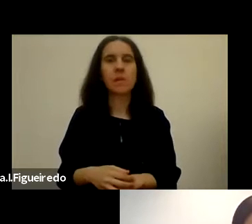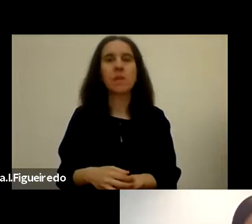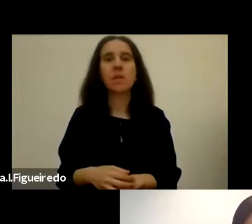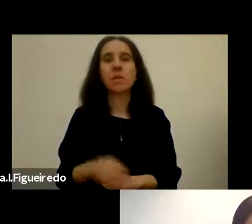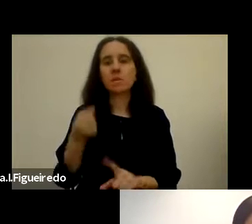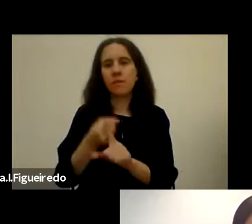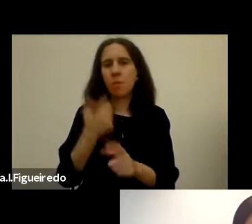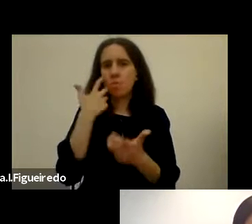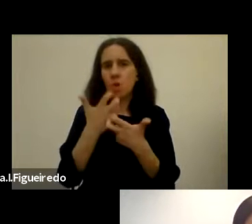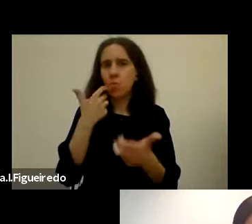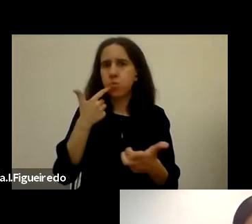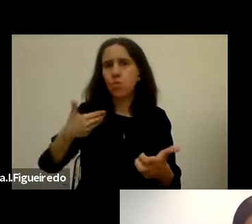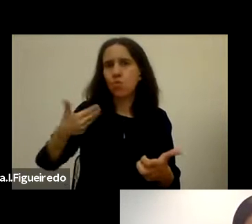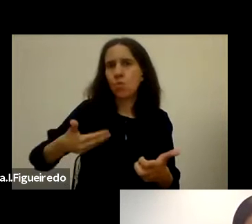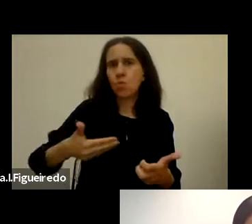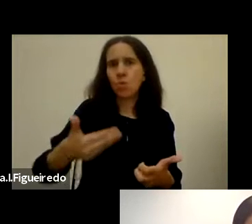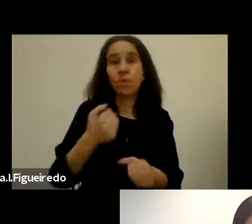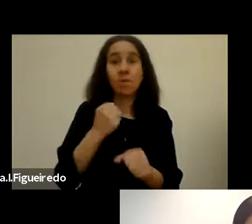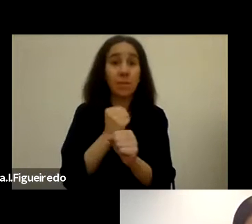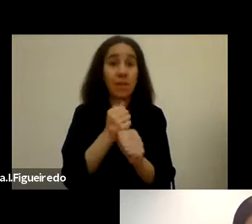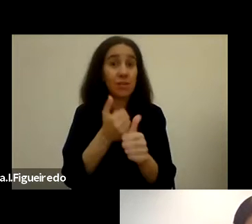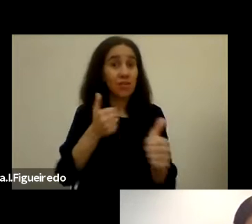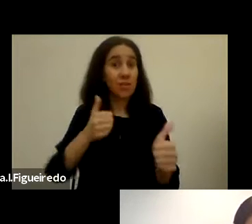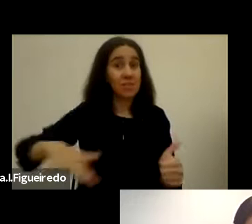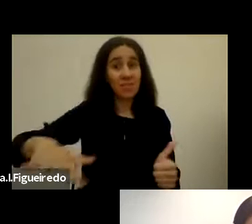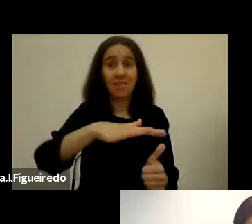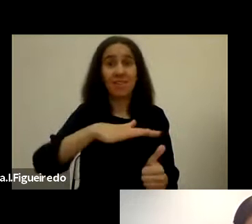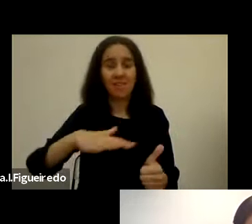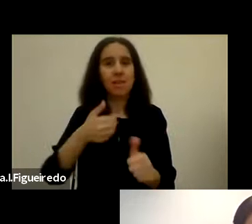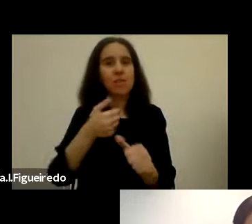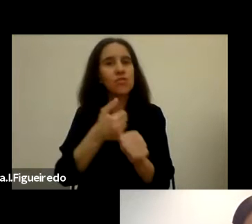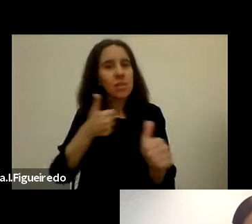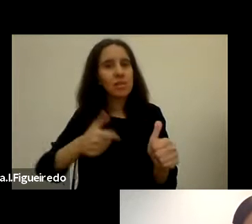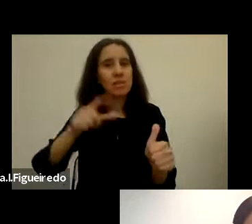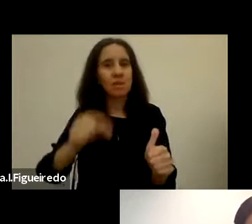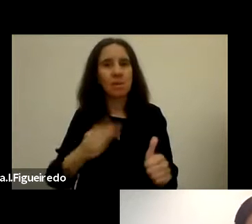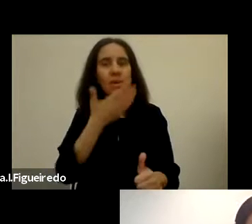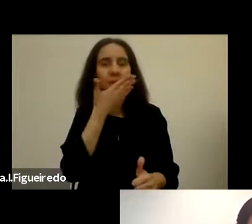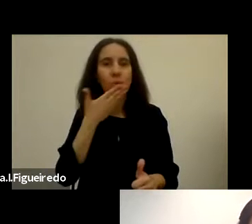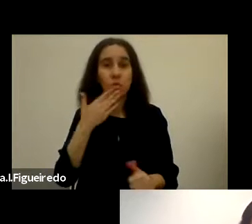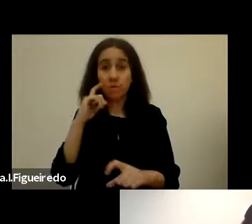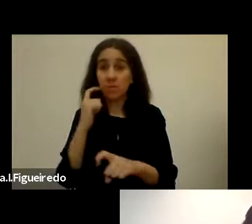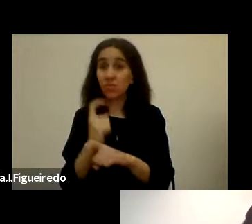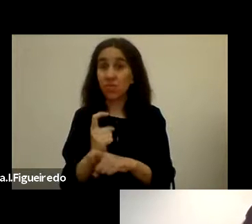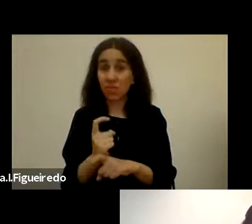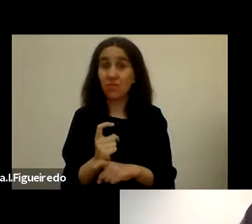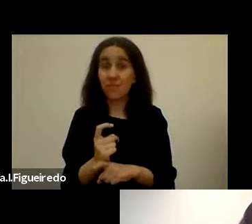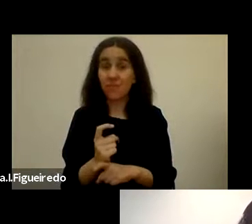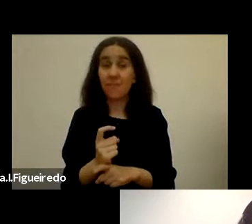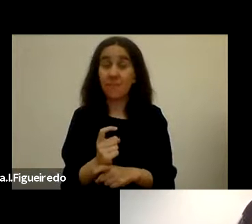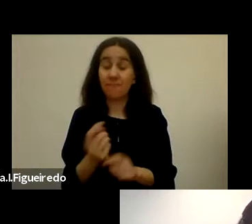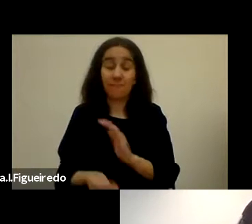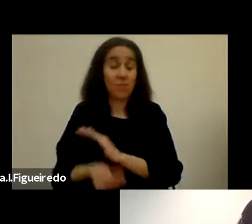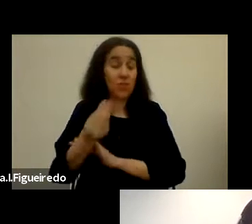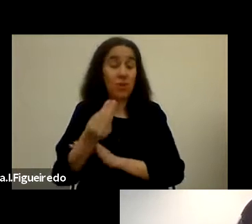desafios significativos, estamos a trabalhar à distância, estamos a trabalhar à distância também em condições exigentes, excepcionais